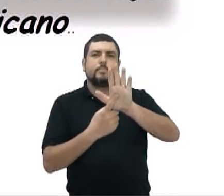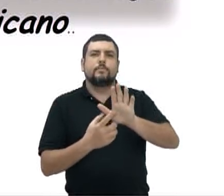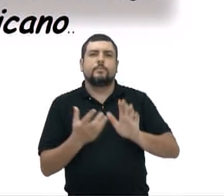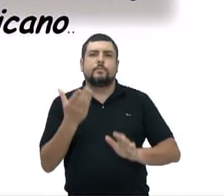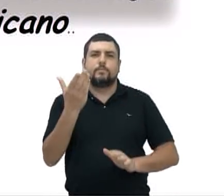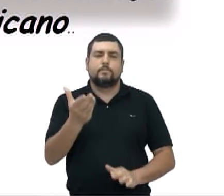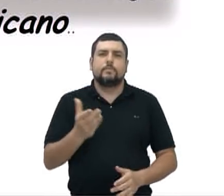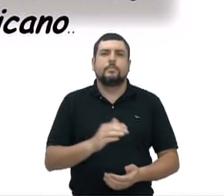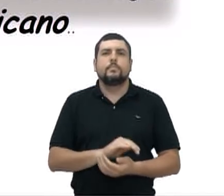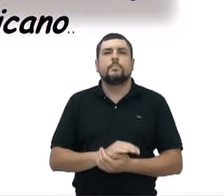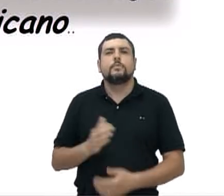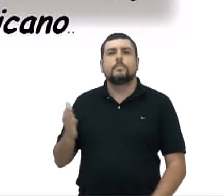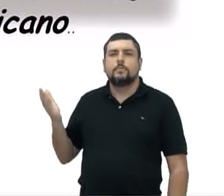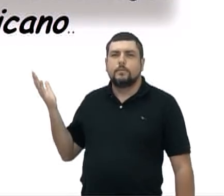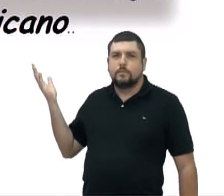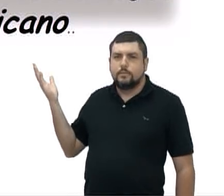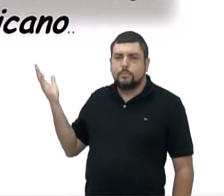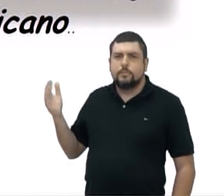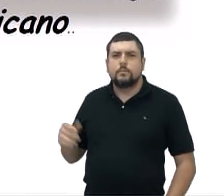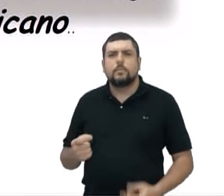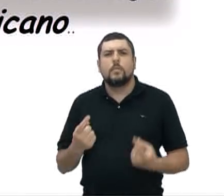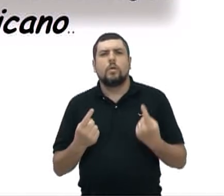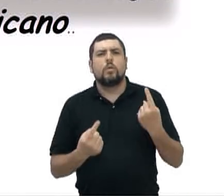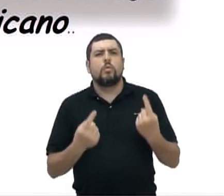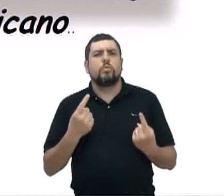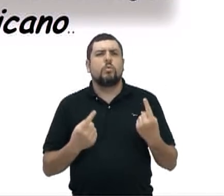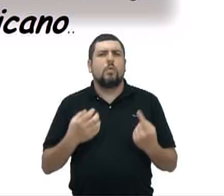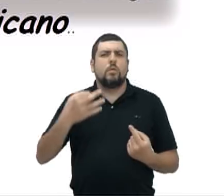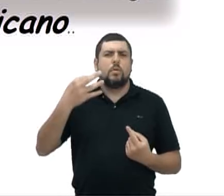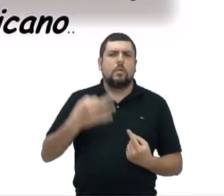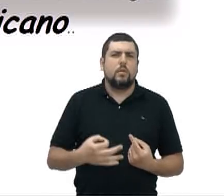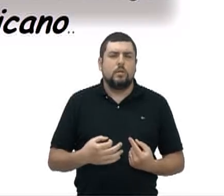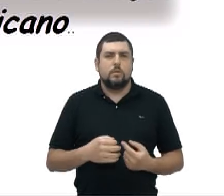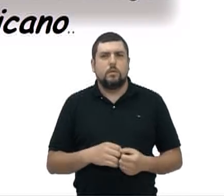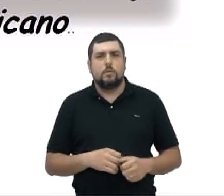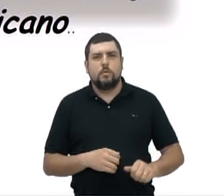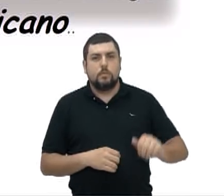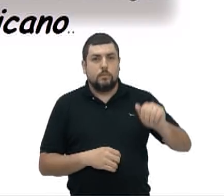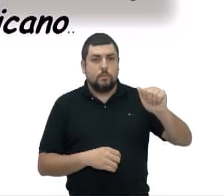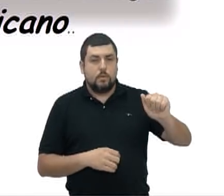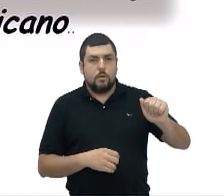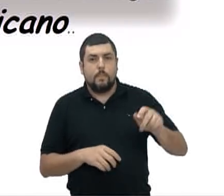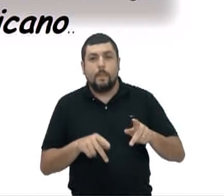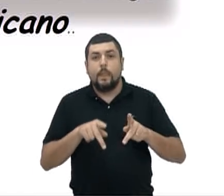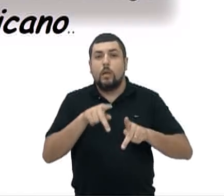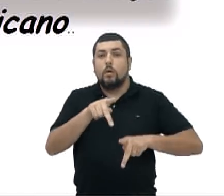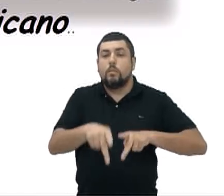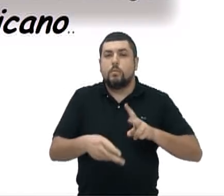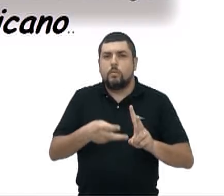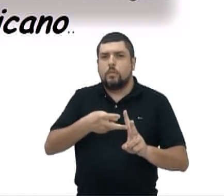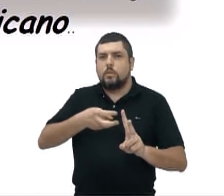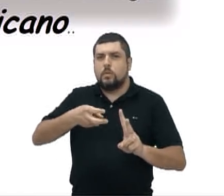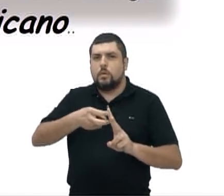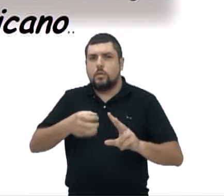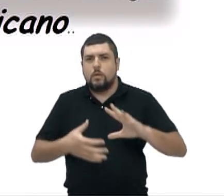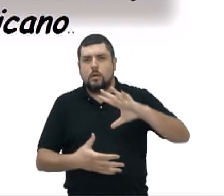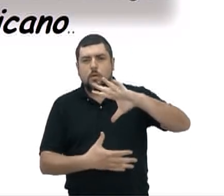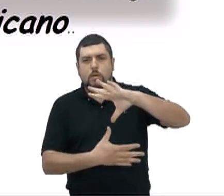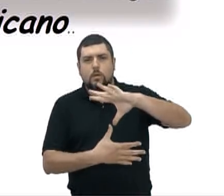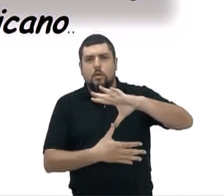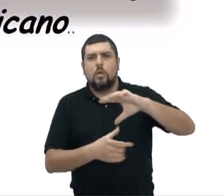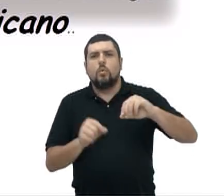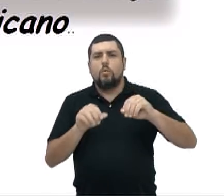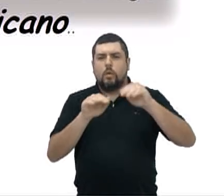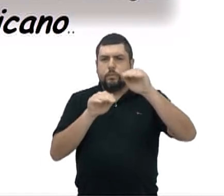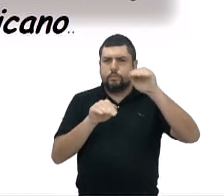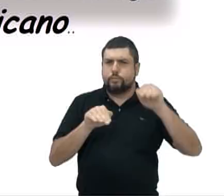você. Qual das alternativas está correta? Letra A. Os povos nativos americanos eram culturalmente